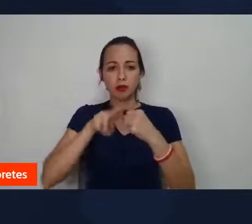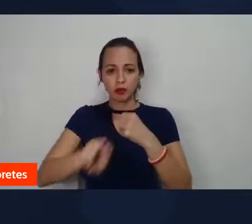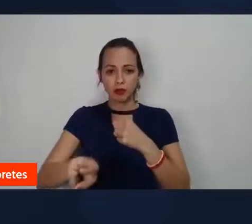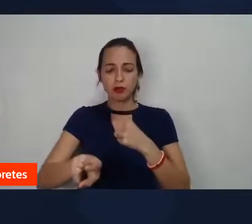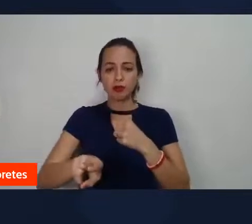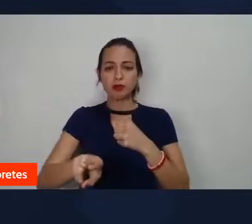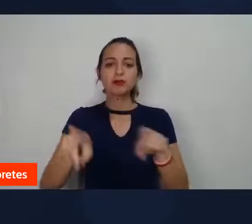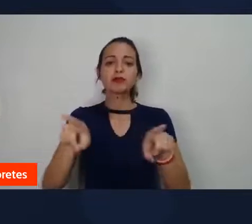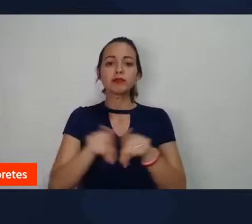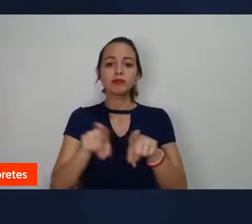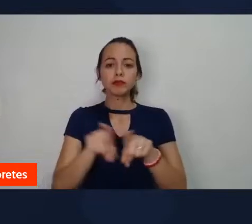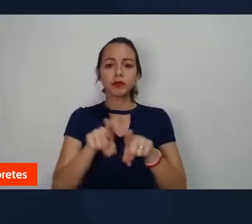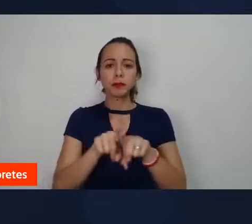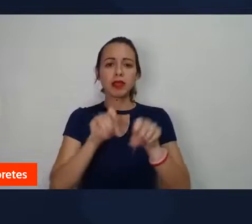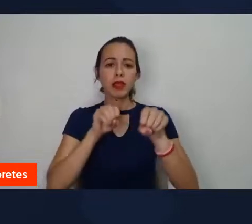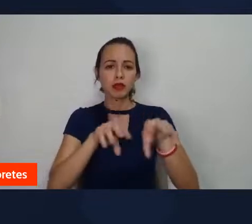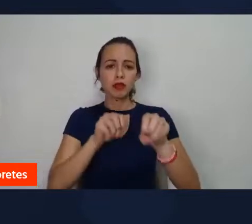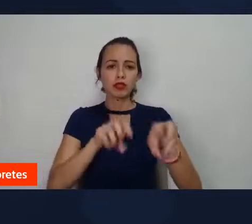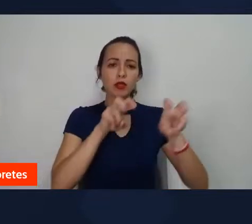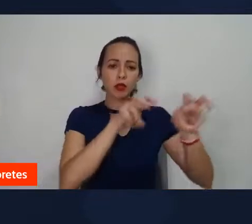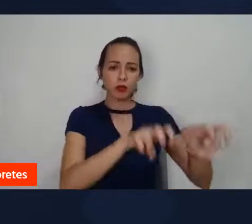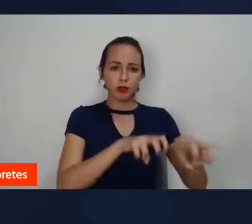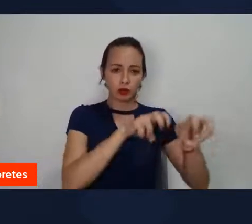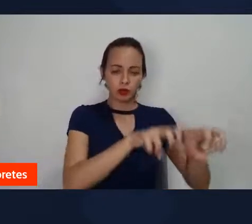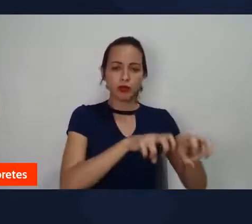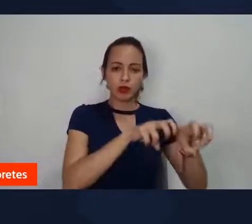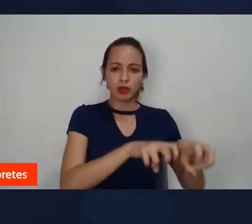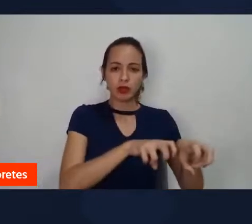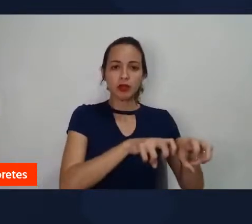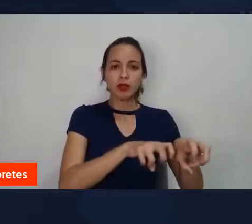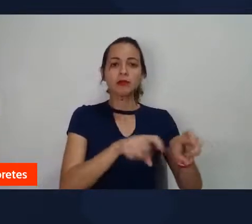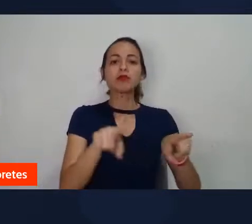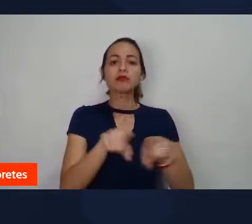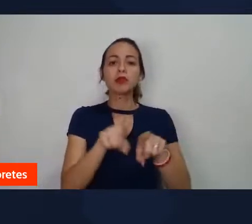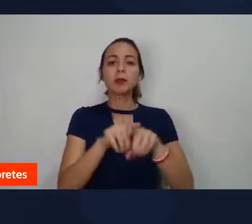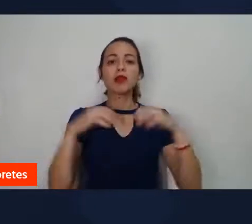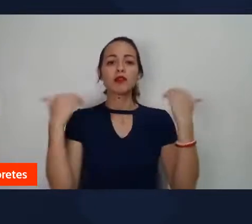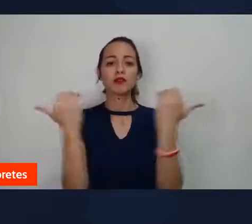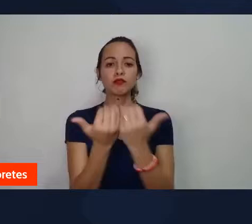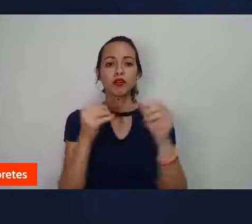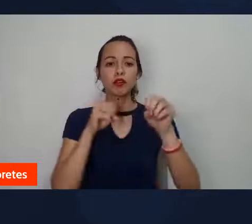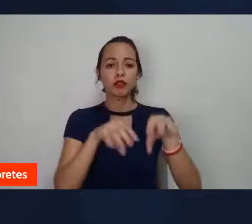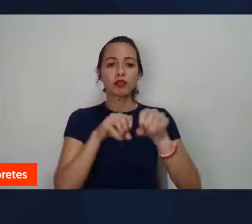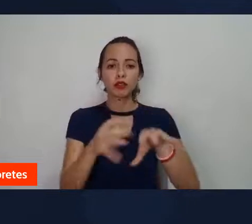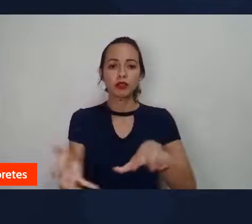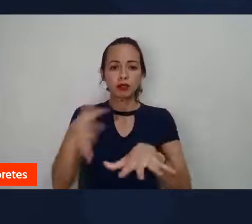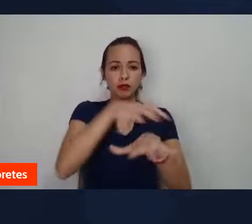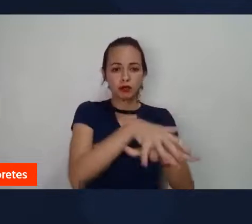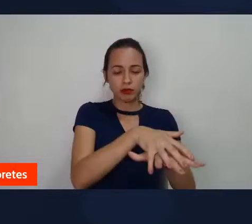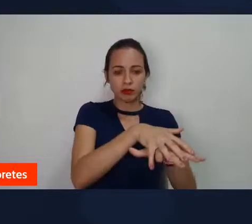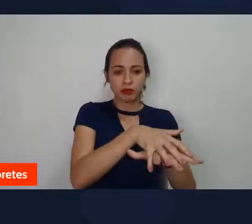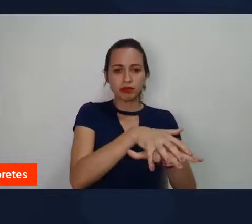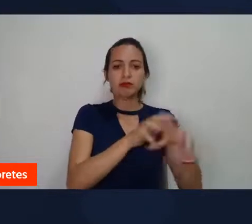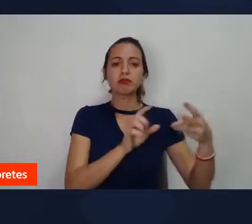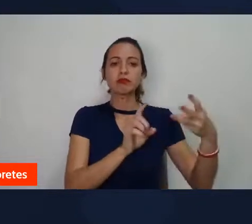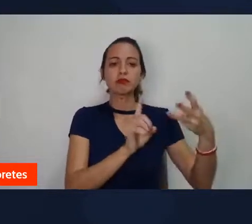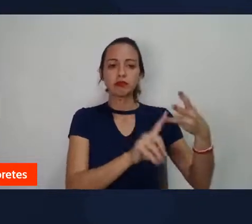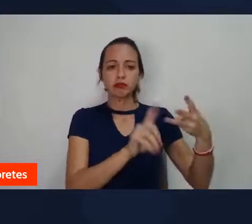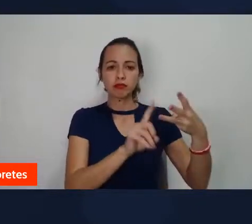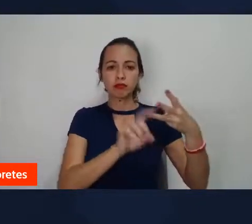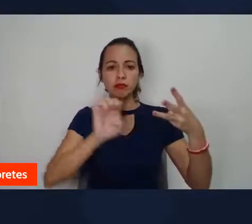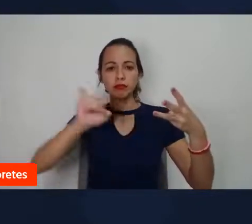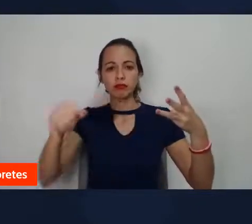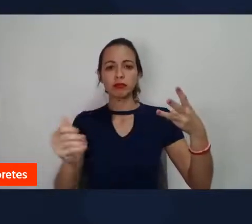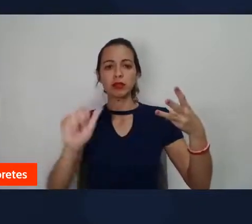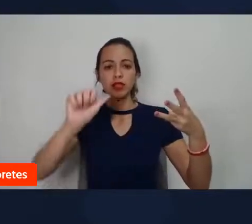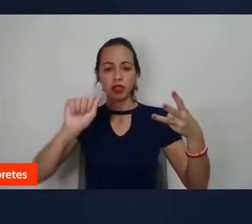né, Comitê de Educação do Campo, o Fórum de Educação Inclusiva, Fórum EJA, é o Fórum de Educação de